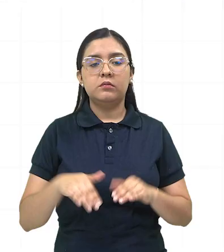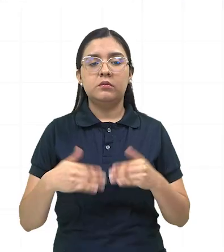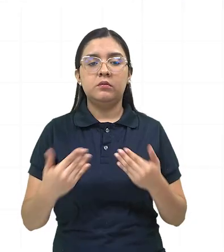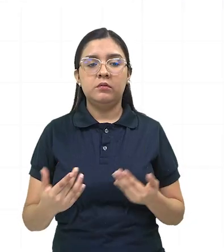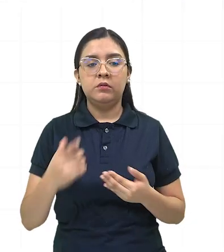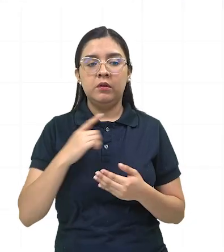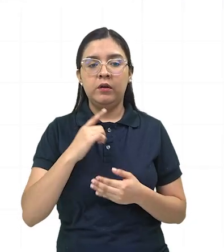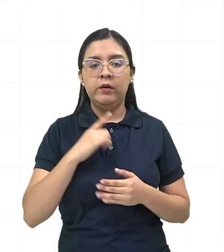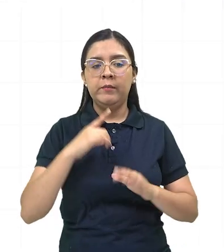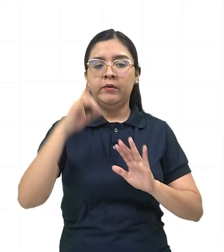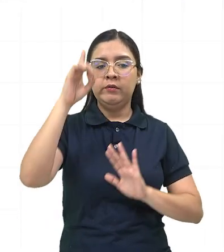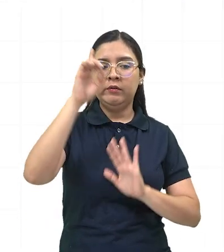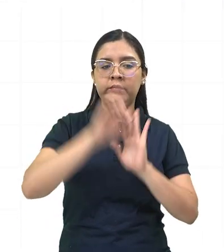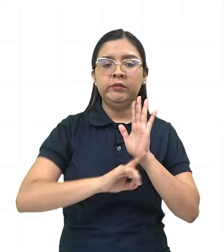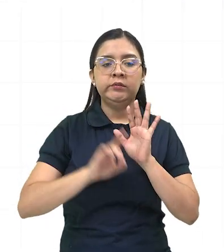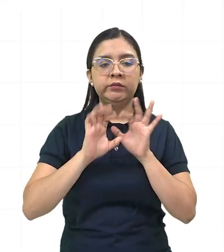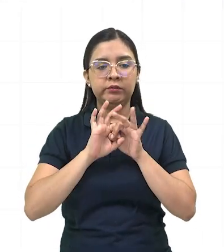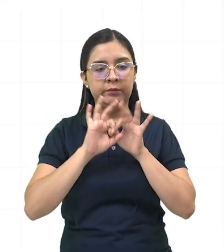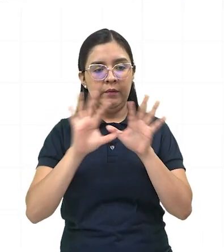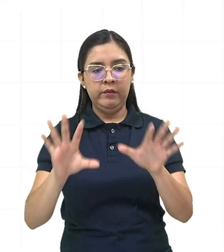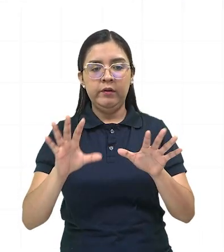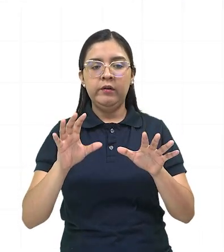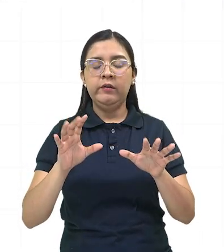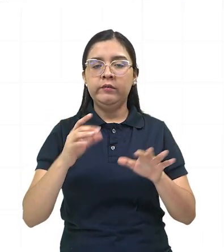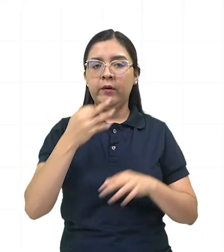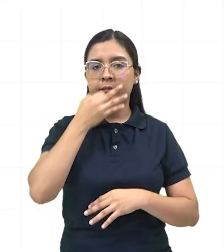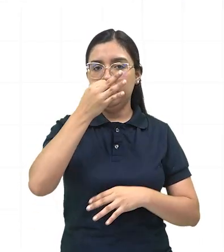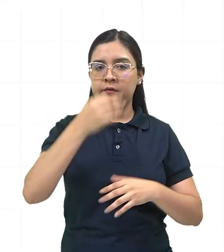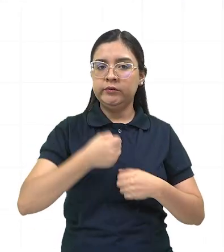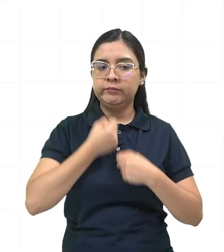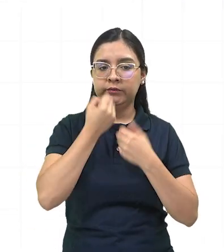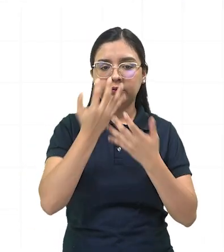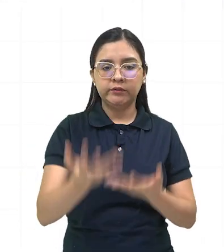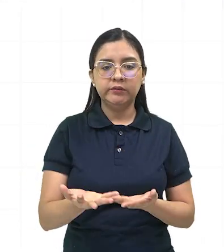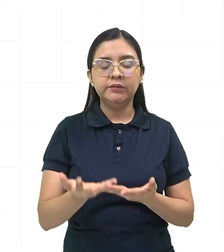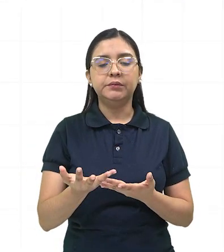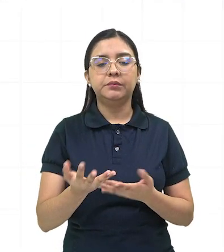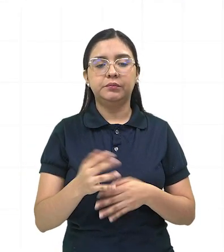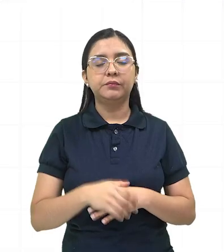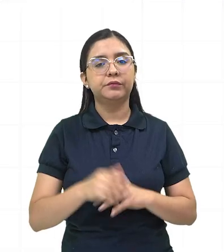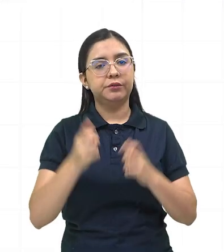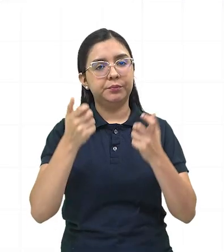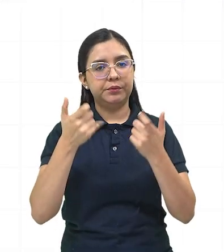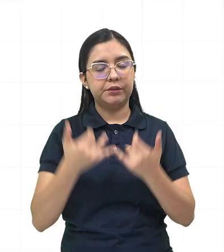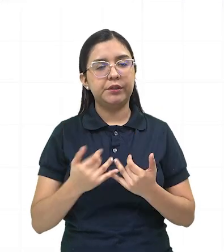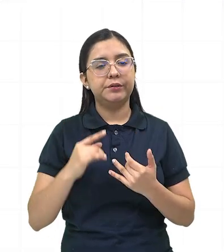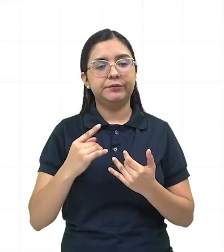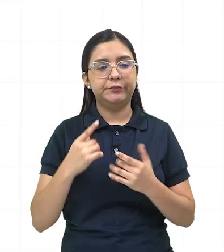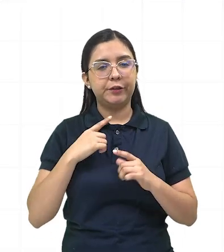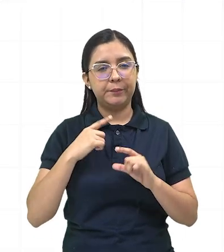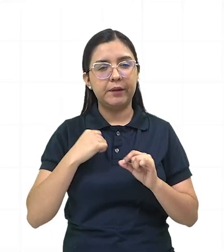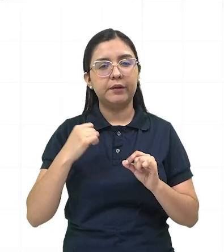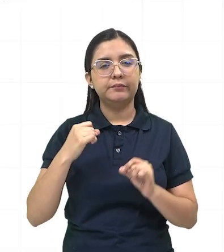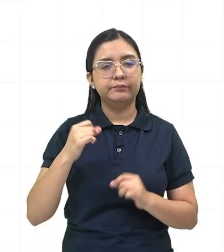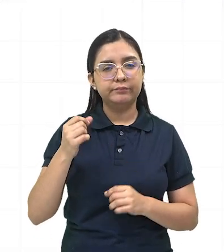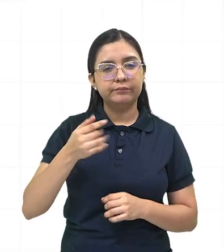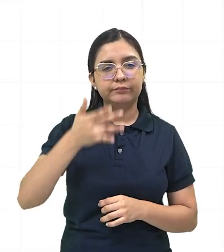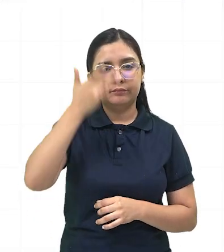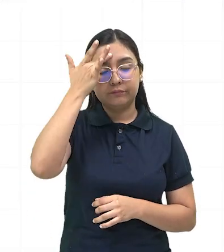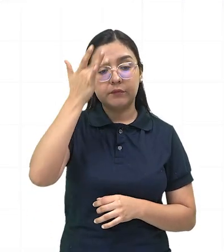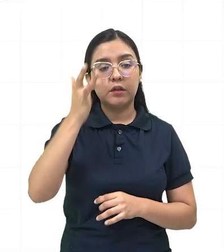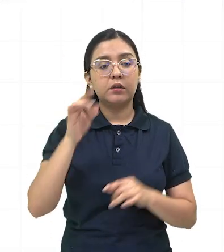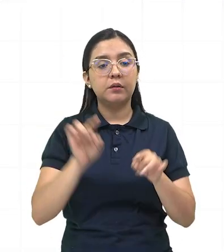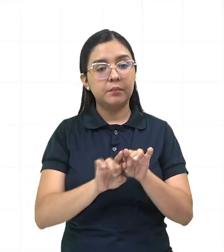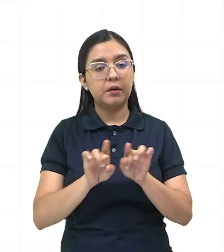Assim como temos o direito à liberdade de expressar nossas opiniões, né, foi falado, só para reforçar, também temos